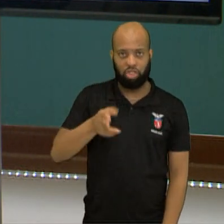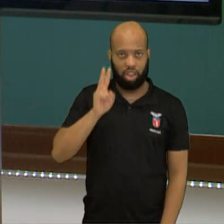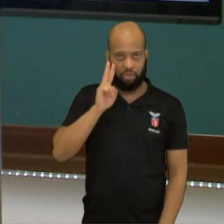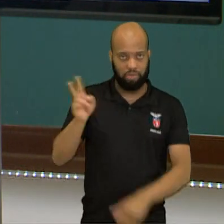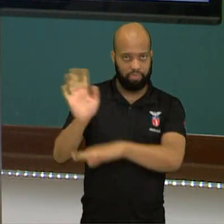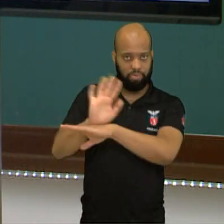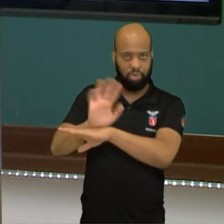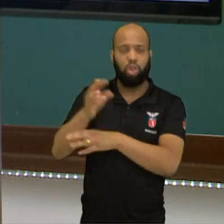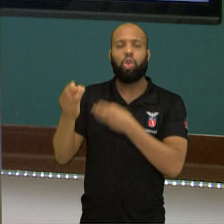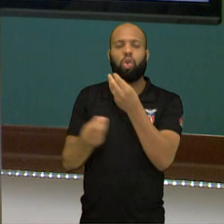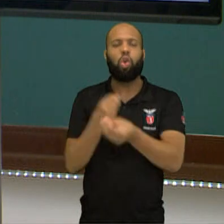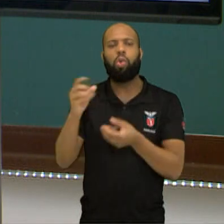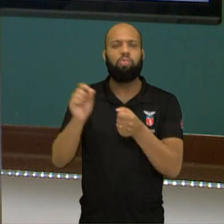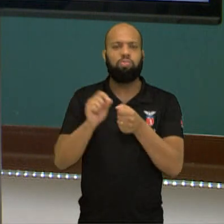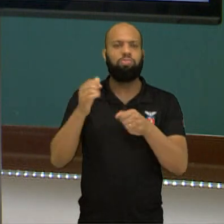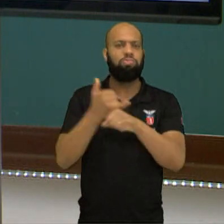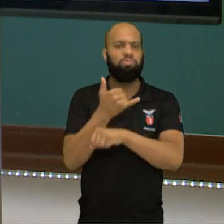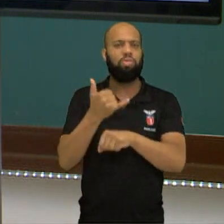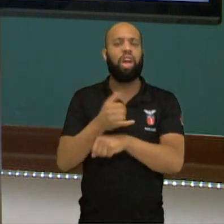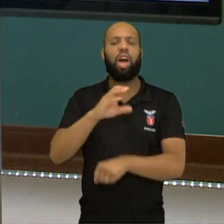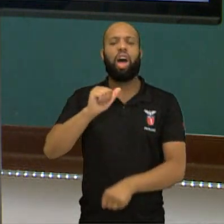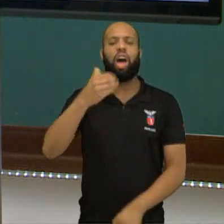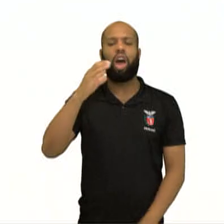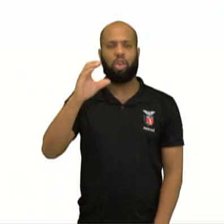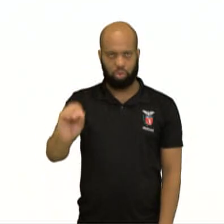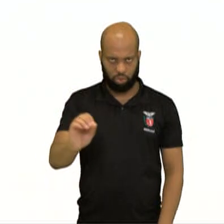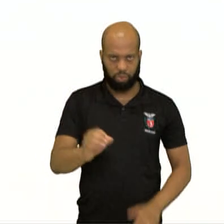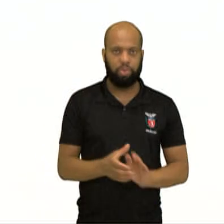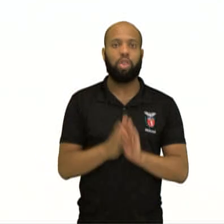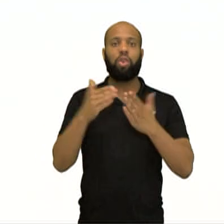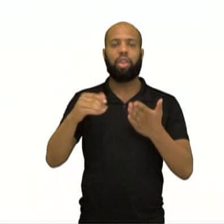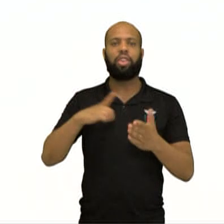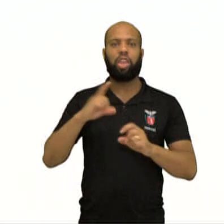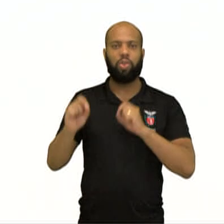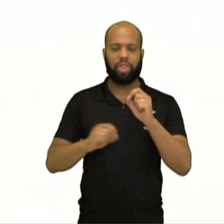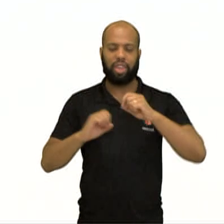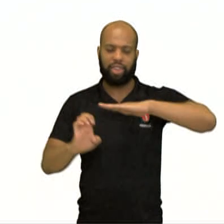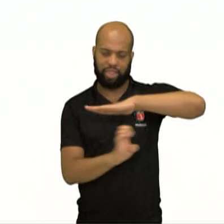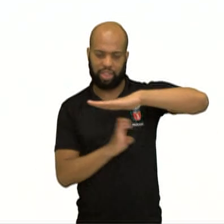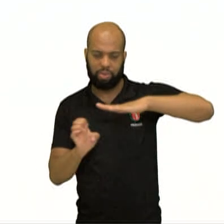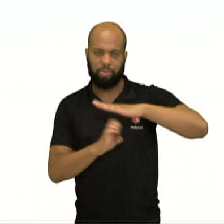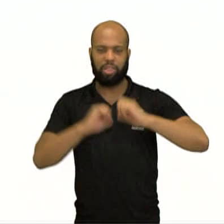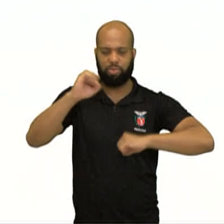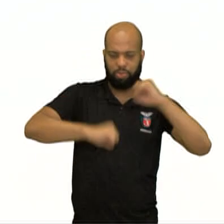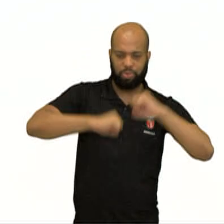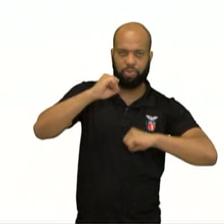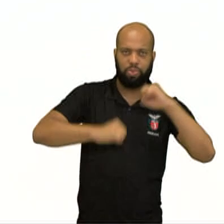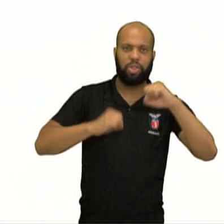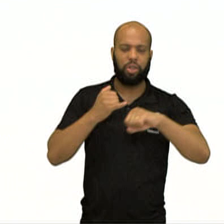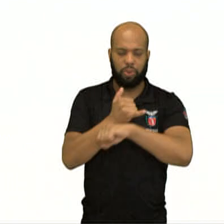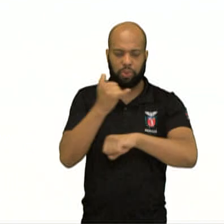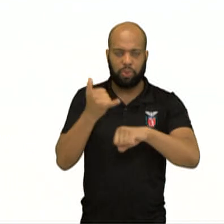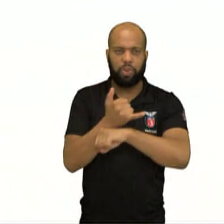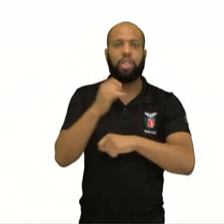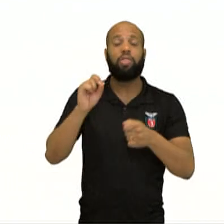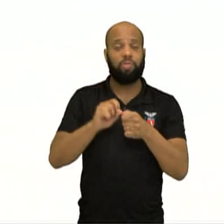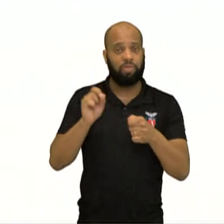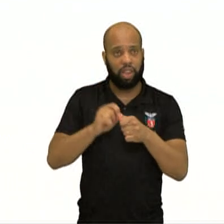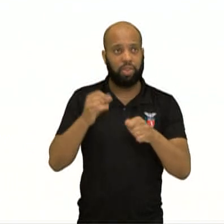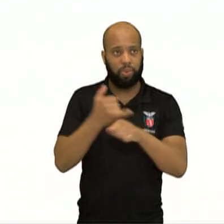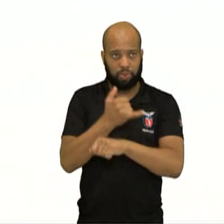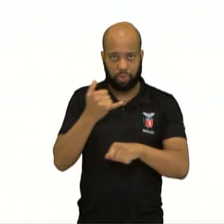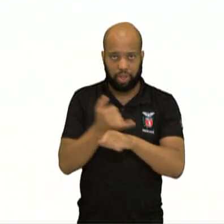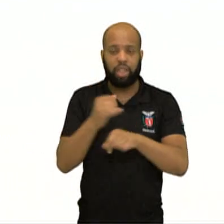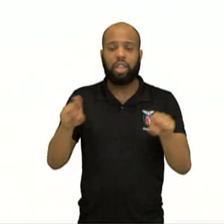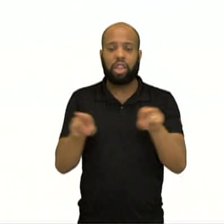isso? Como se fabrica aço? Uma siderúrgica, ela é especializada na fabricação de aço e